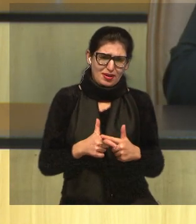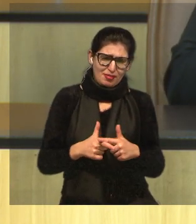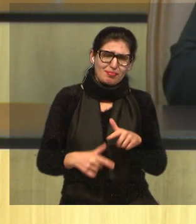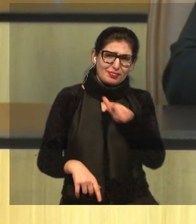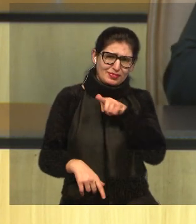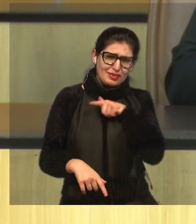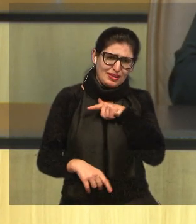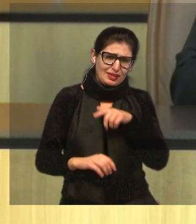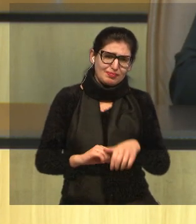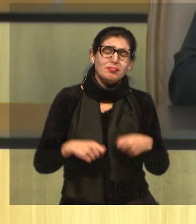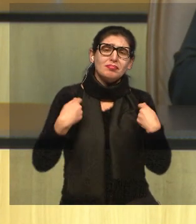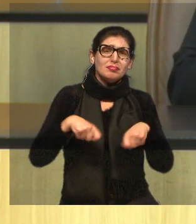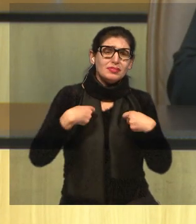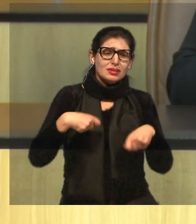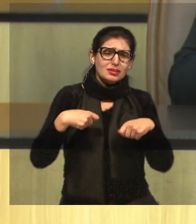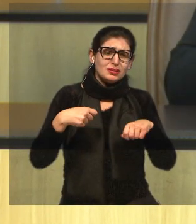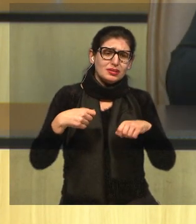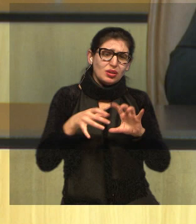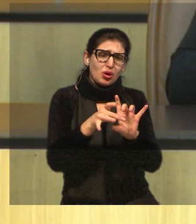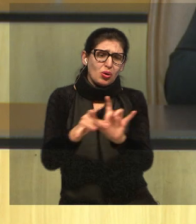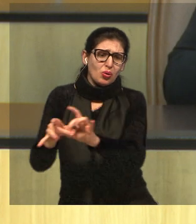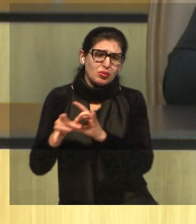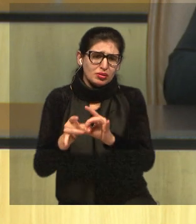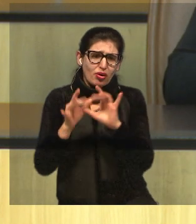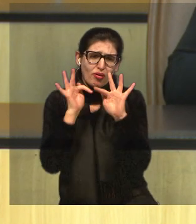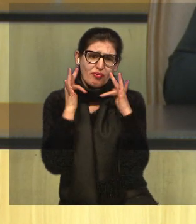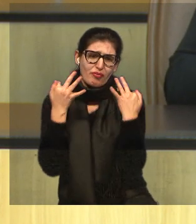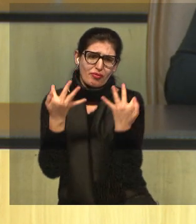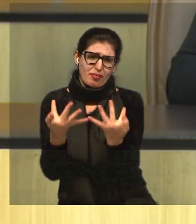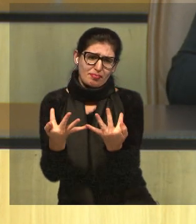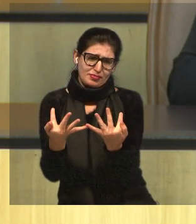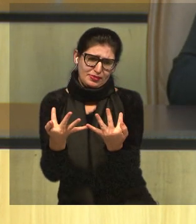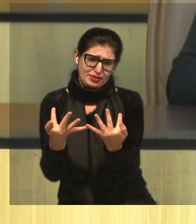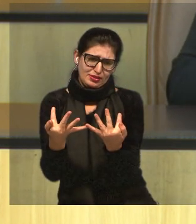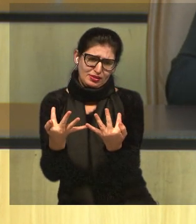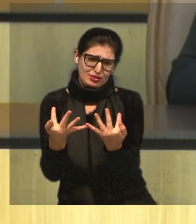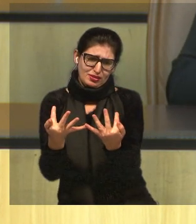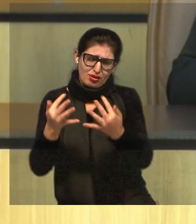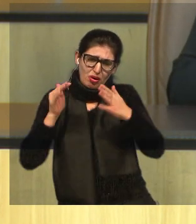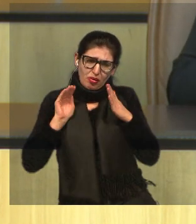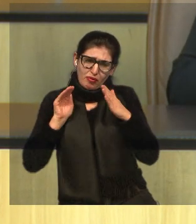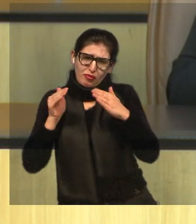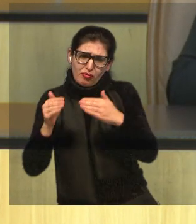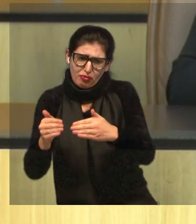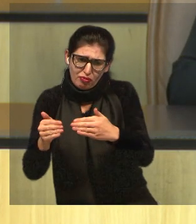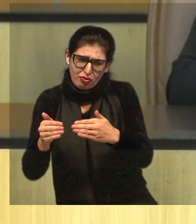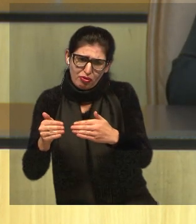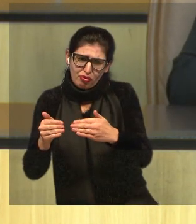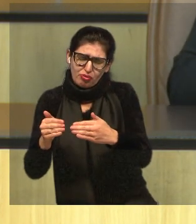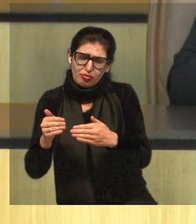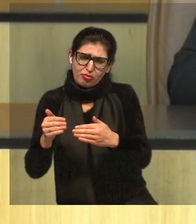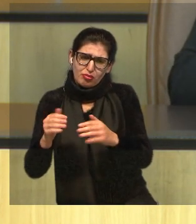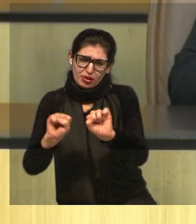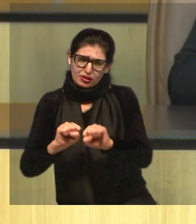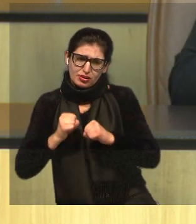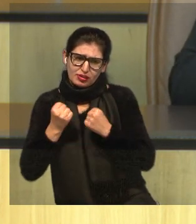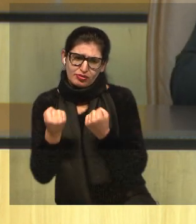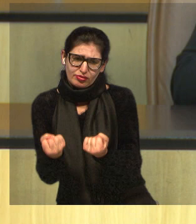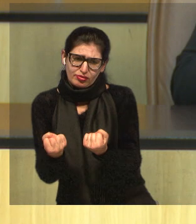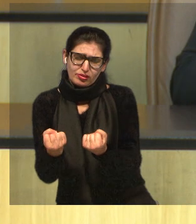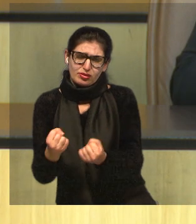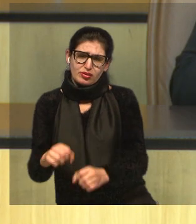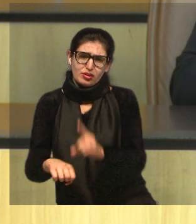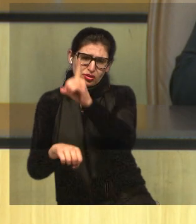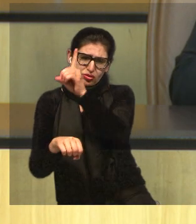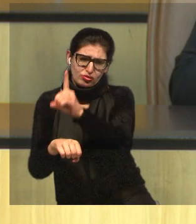darmos mais as mãos e trazer mais as famílias para dentro desses círculos de proteção, de defesa de direito, para que assim